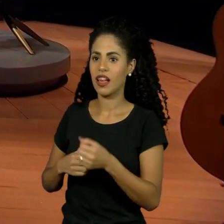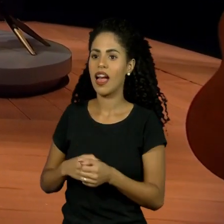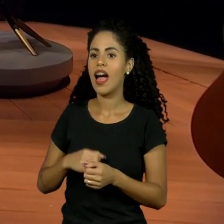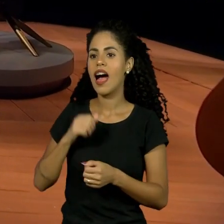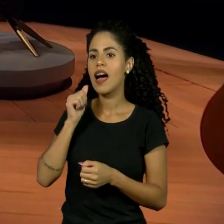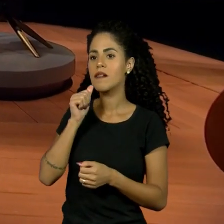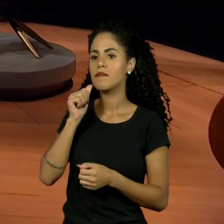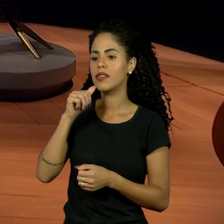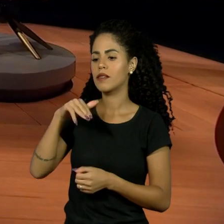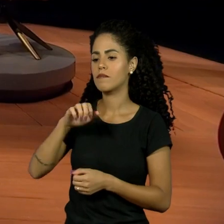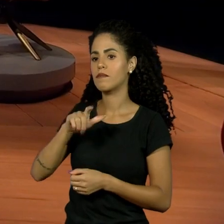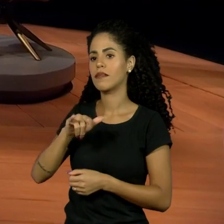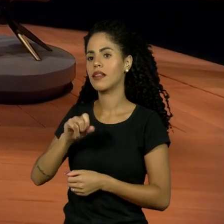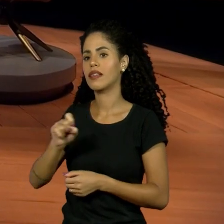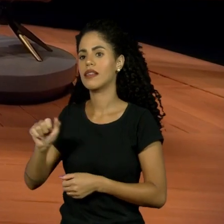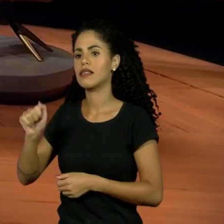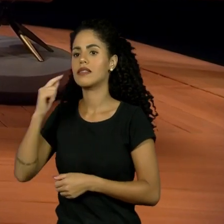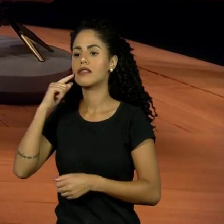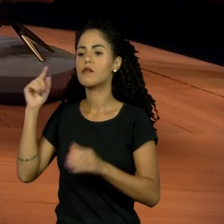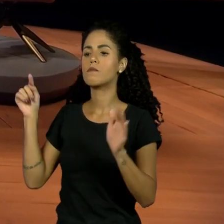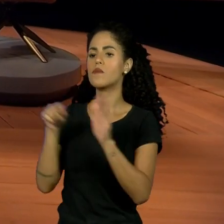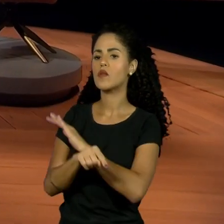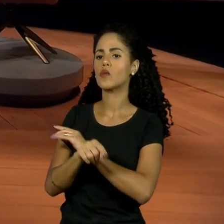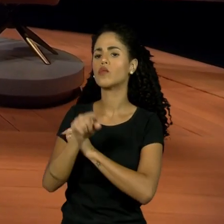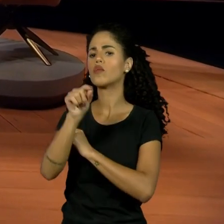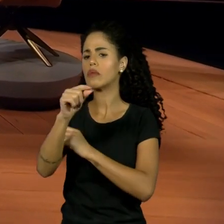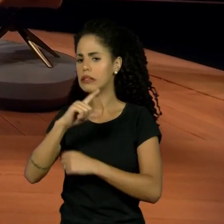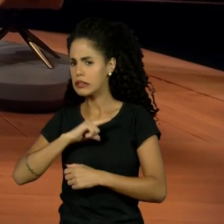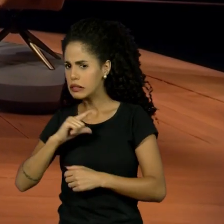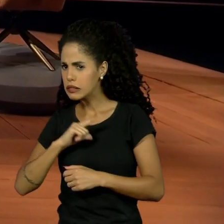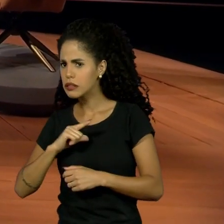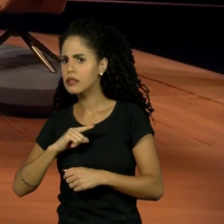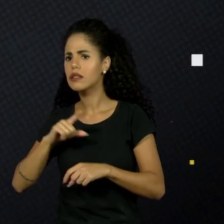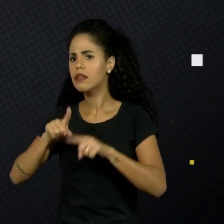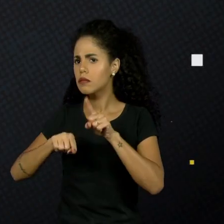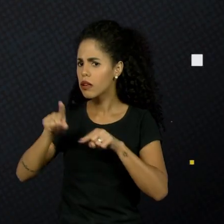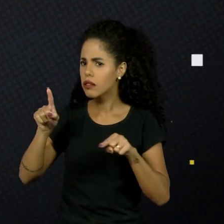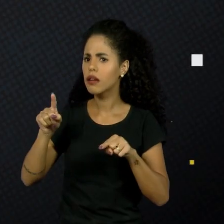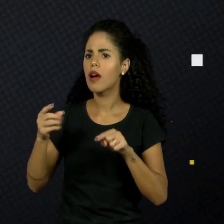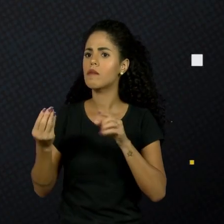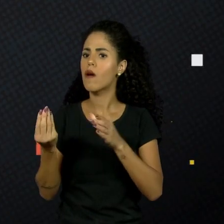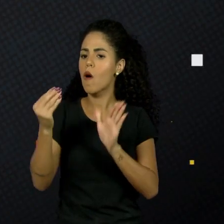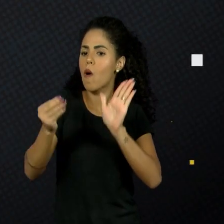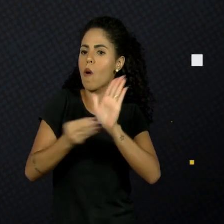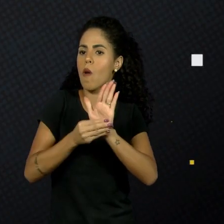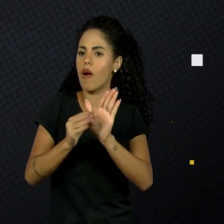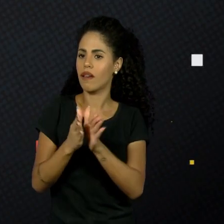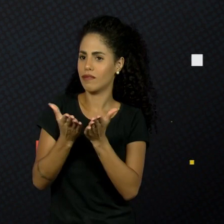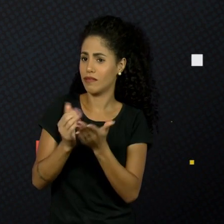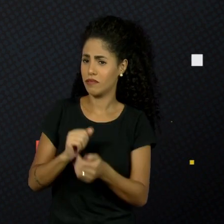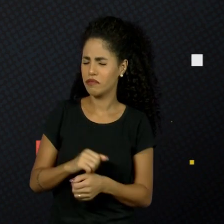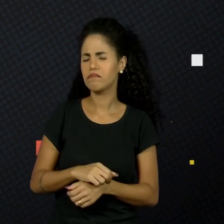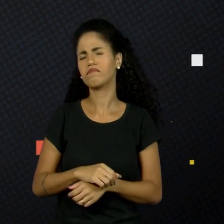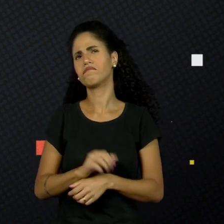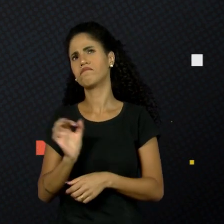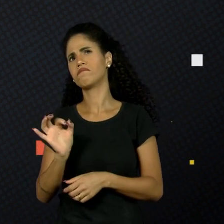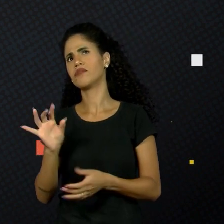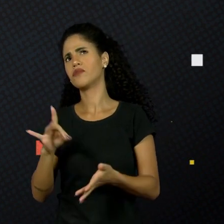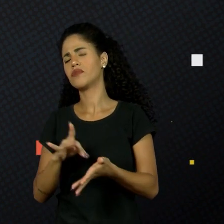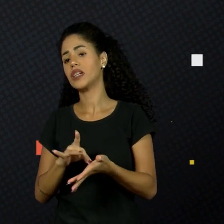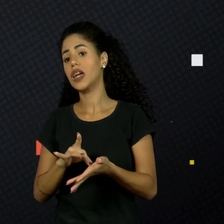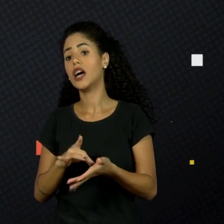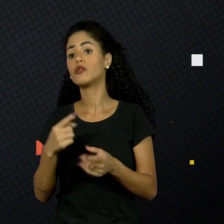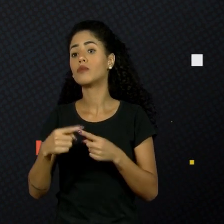Badi, você tem material para soltar, para lançar um livro? Eu falei assim, pô, é verdade. Porque até esse momento eu não tinha, nos